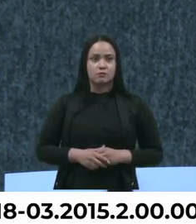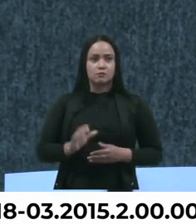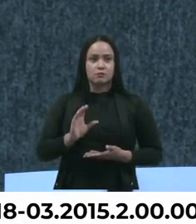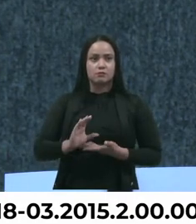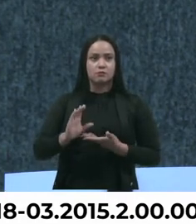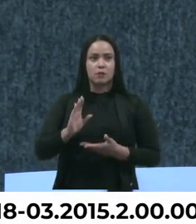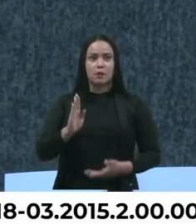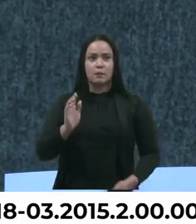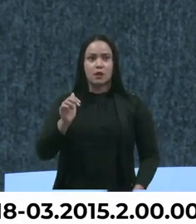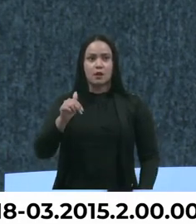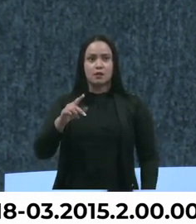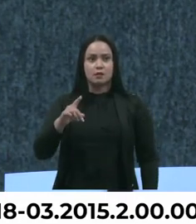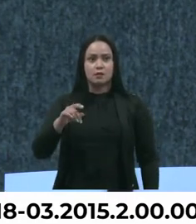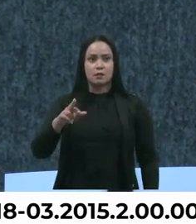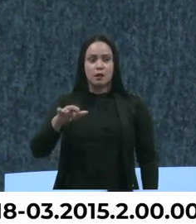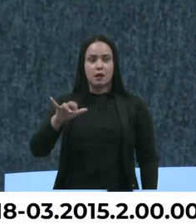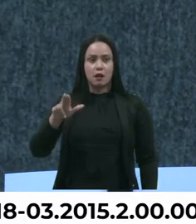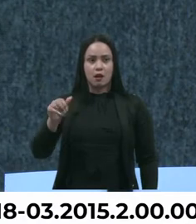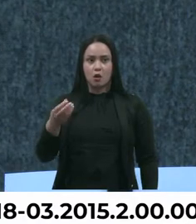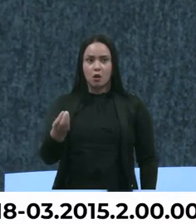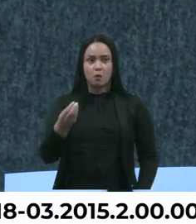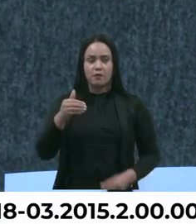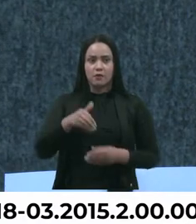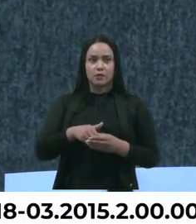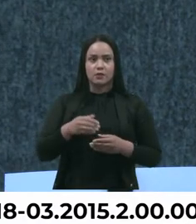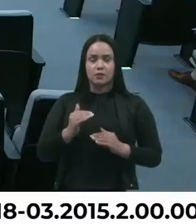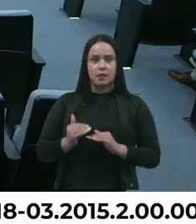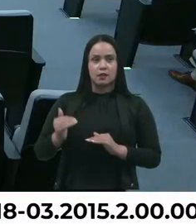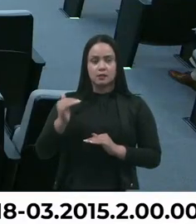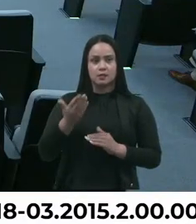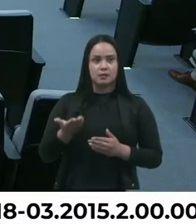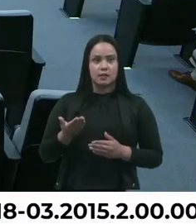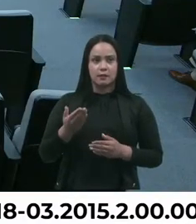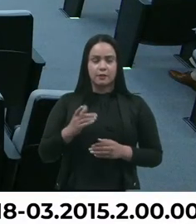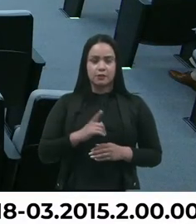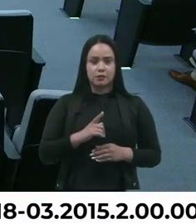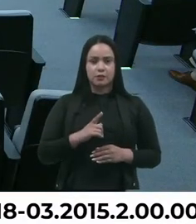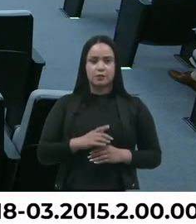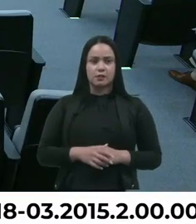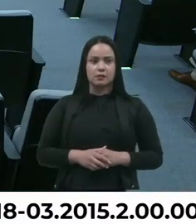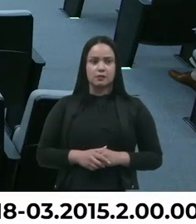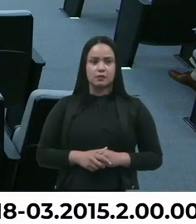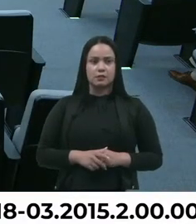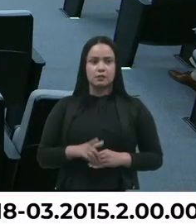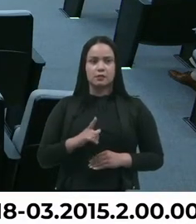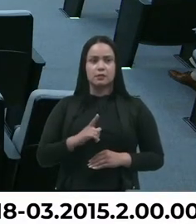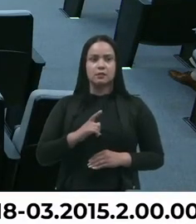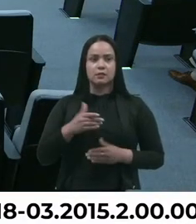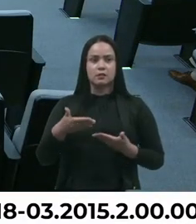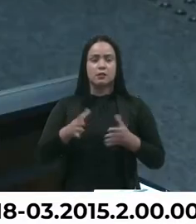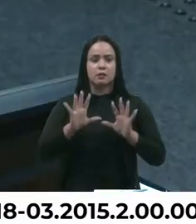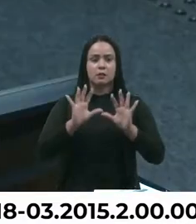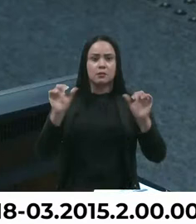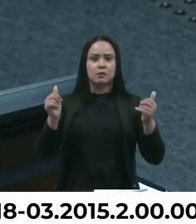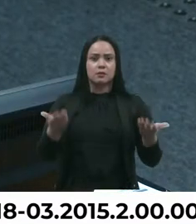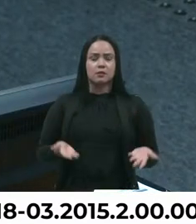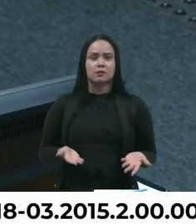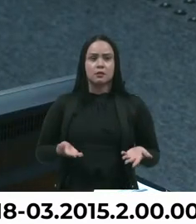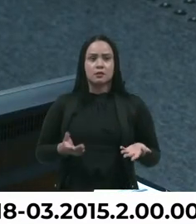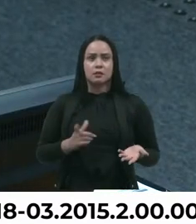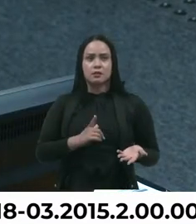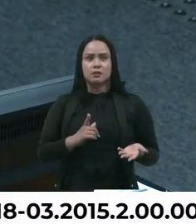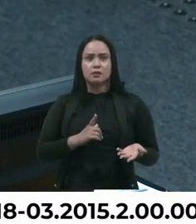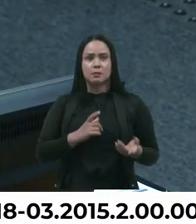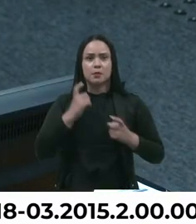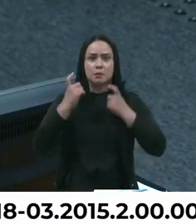Conselheiro Bandeira de Melo Filho, como vota a Vossa Excelência? Pois não, senhora presidente. Cumprimentando o advogado Robson Halley da tribuna. Eu tenho